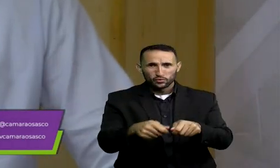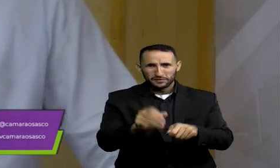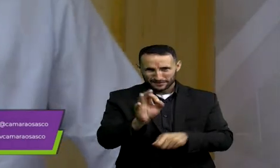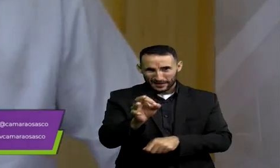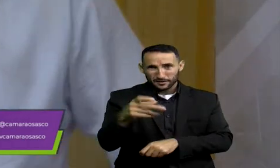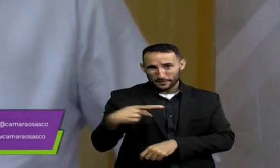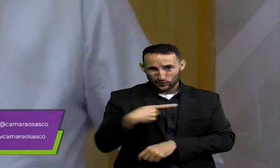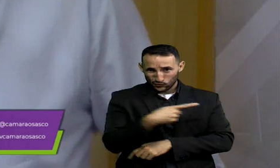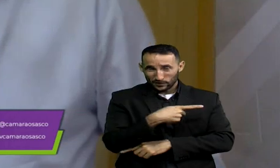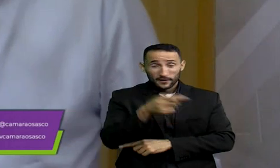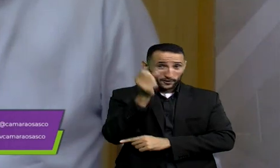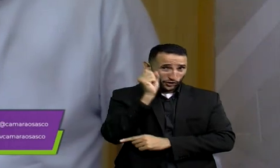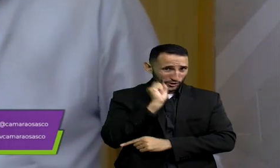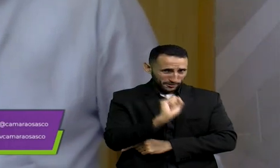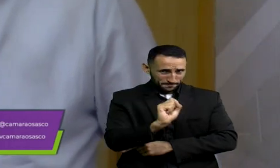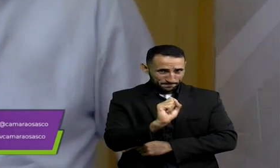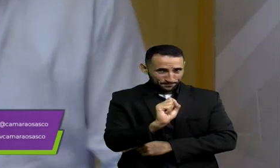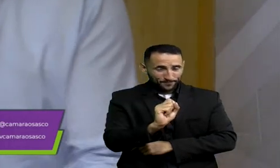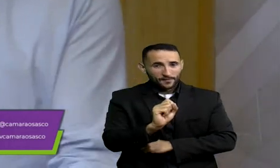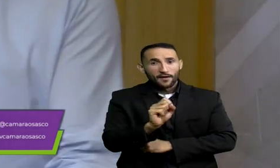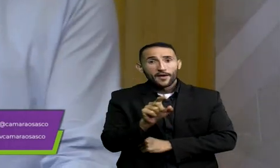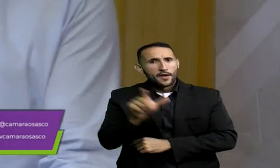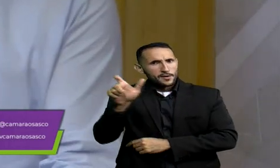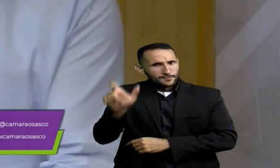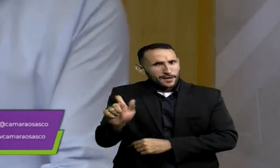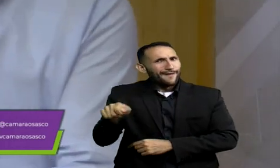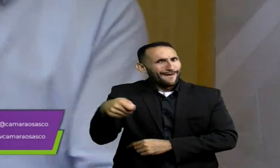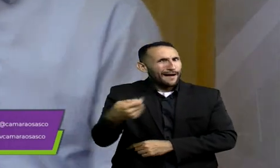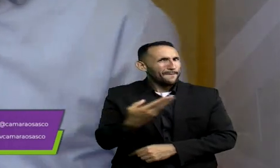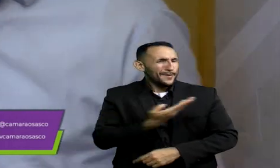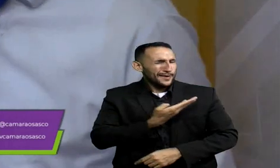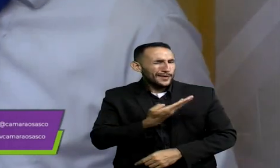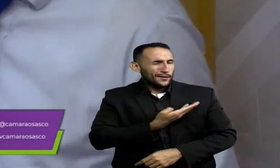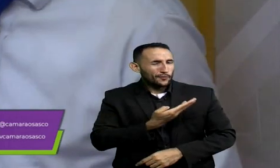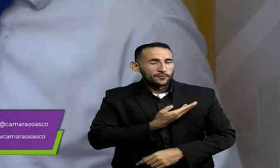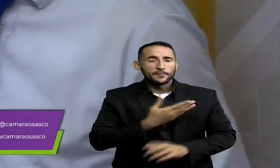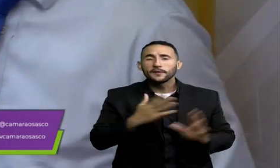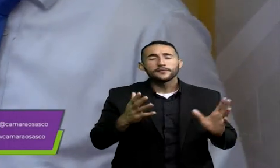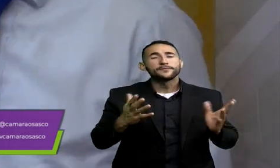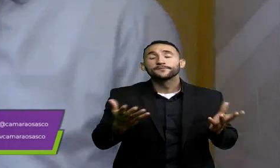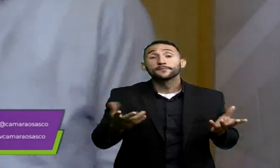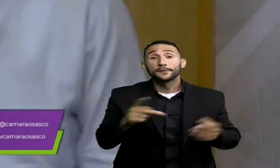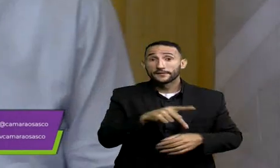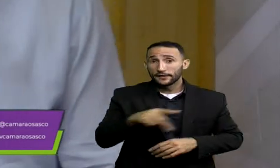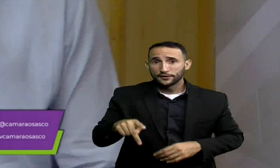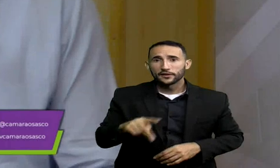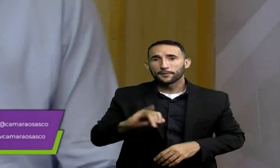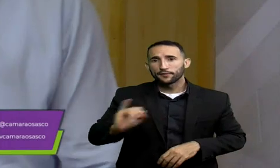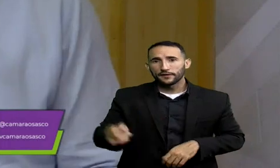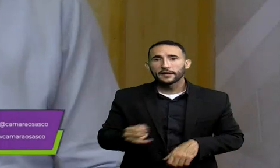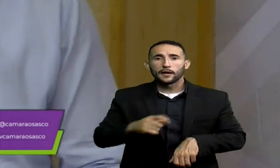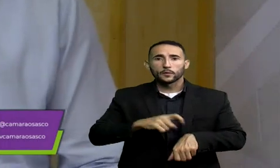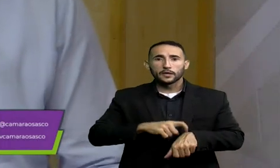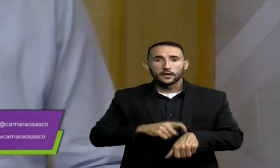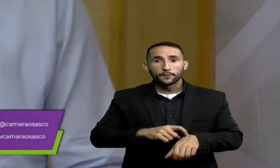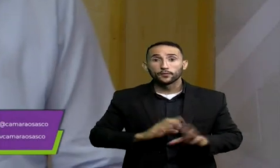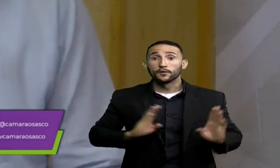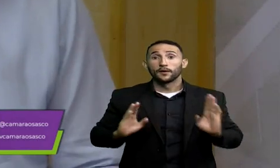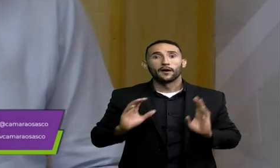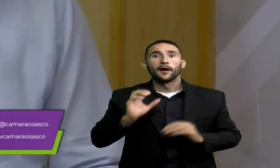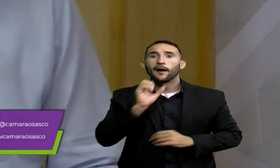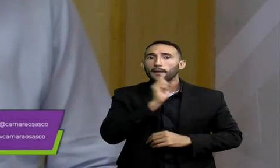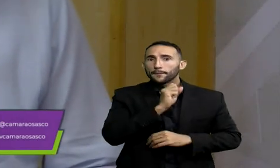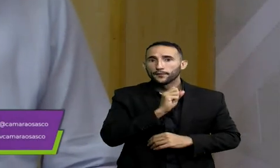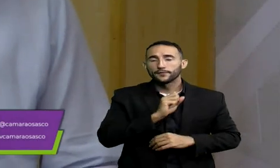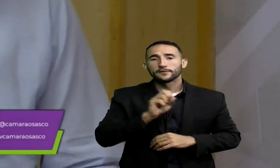delegado ele grande amigo um abraço careca enfim senhor presidente eu quero aproveitar esses minutos esses rápidos minutos né